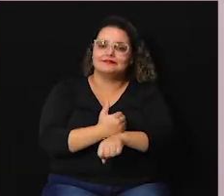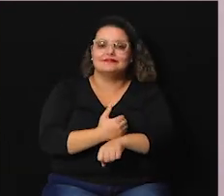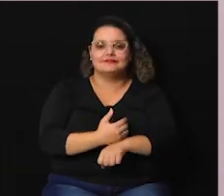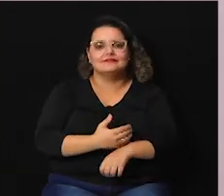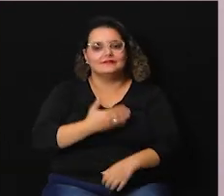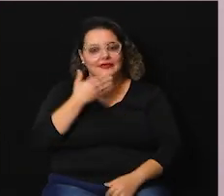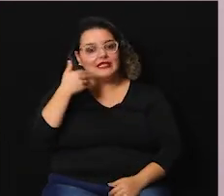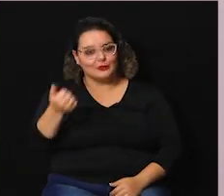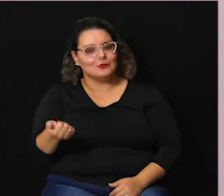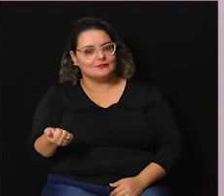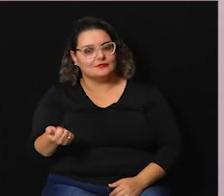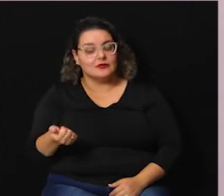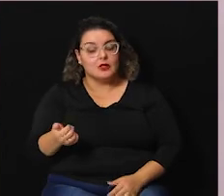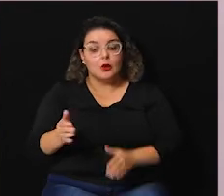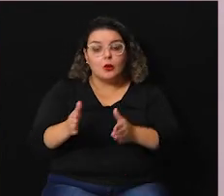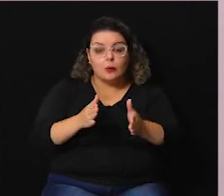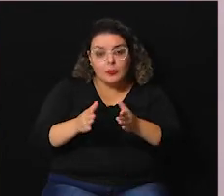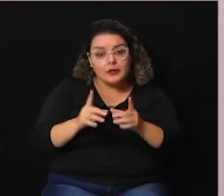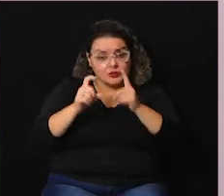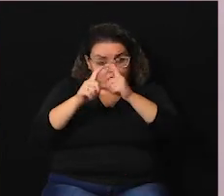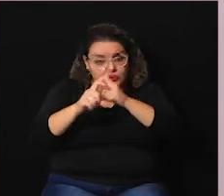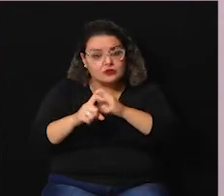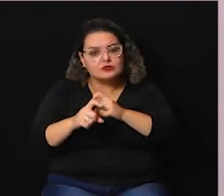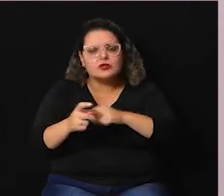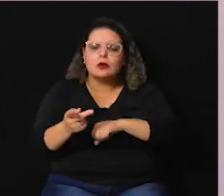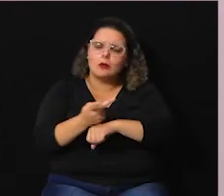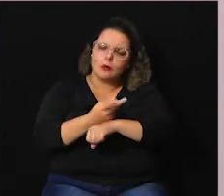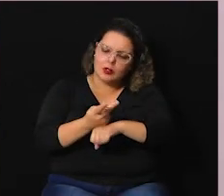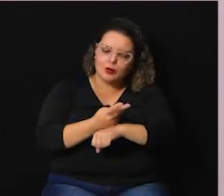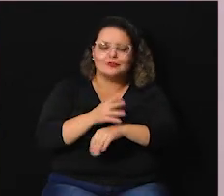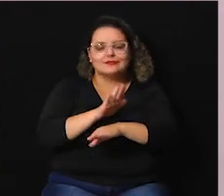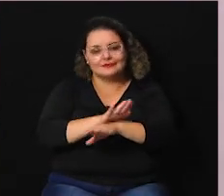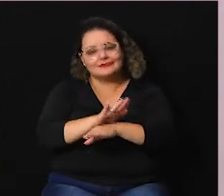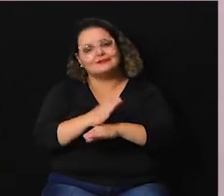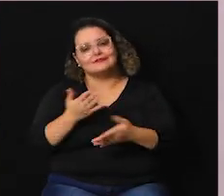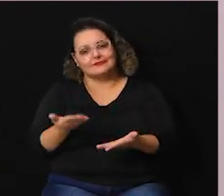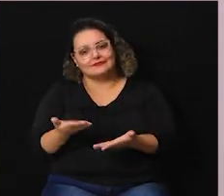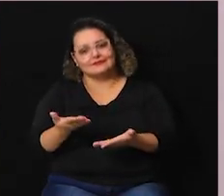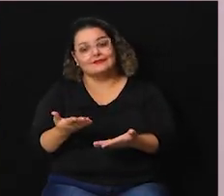também. Então, se você está passando aí por alguma situação difícil, já vai, procura